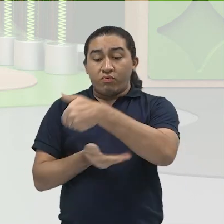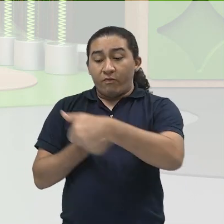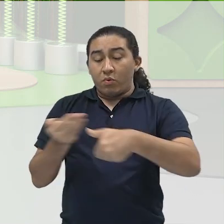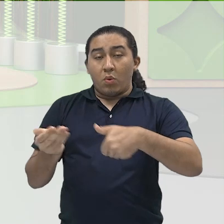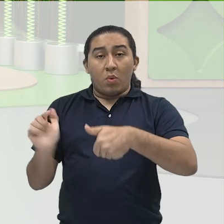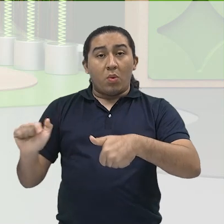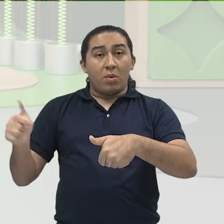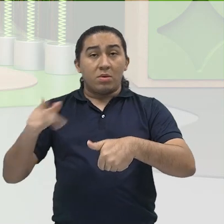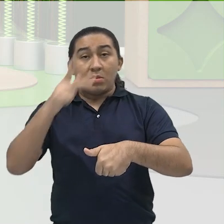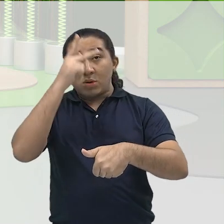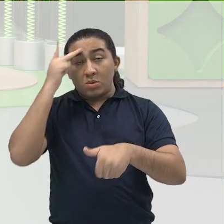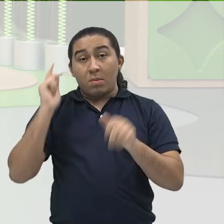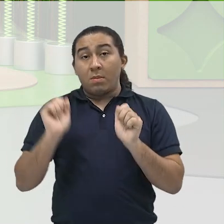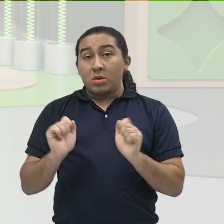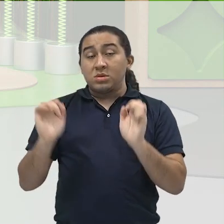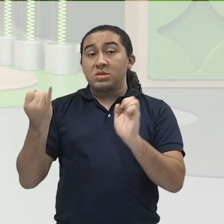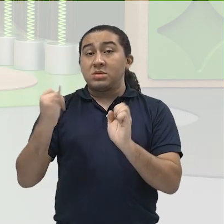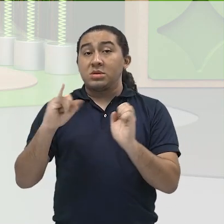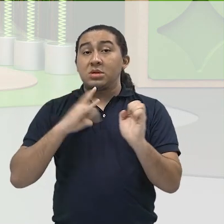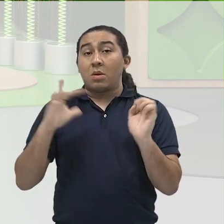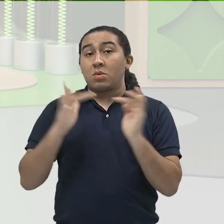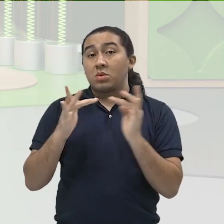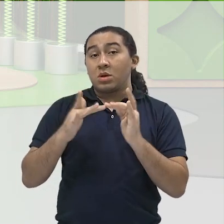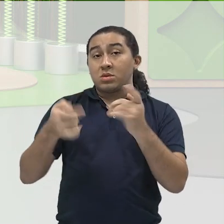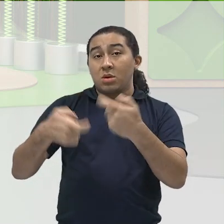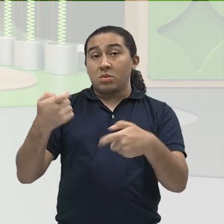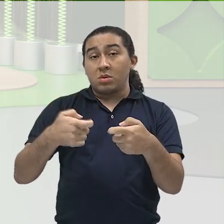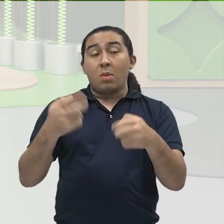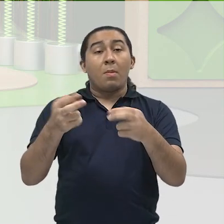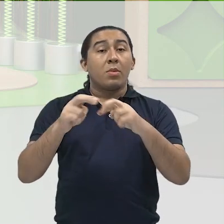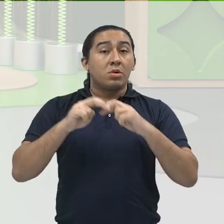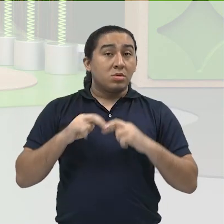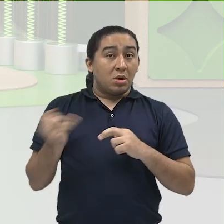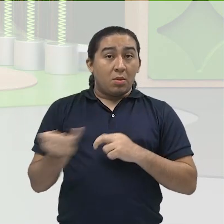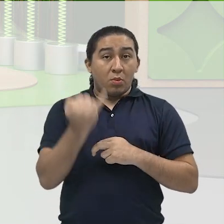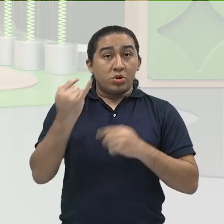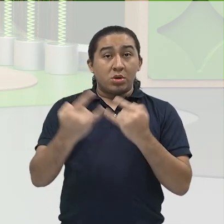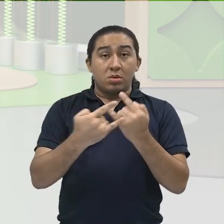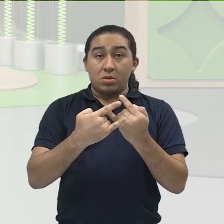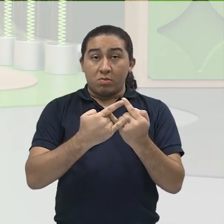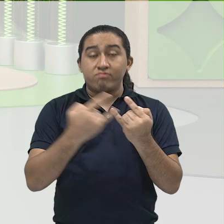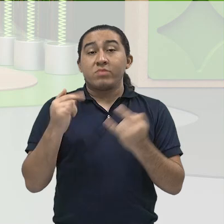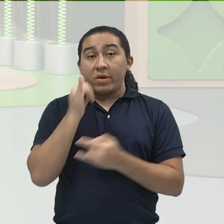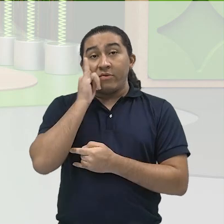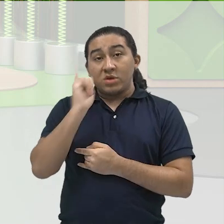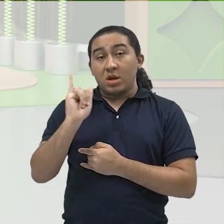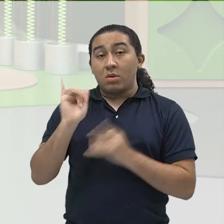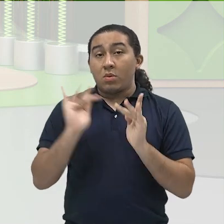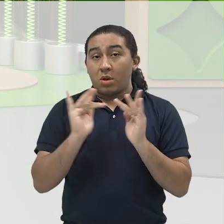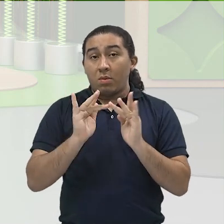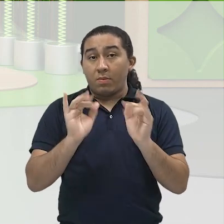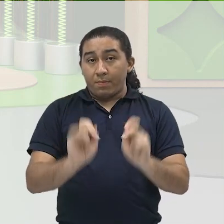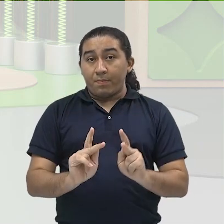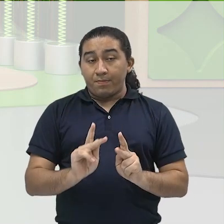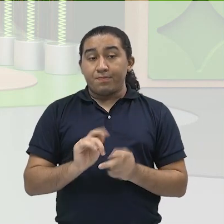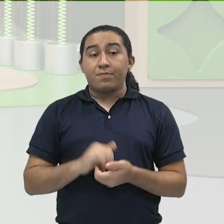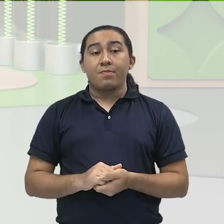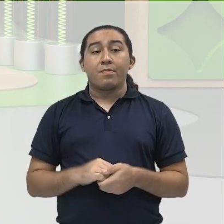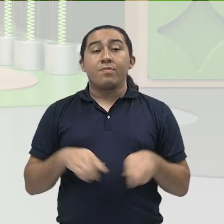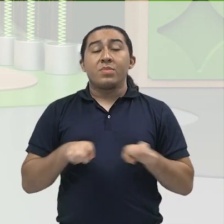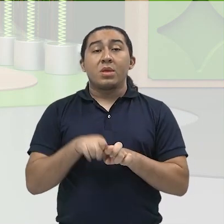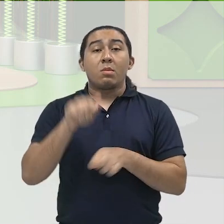ou parceira sexual. Por isso que é tão importante, né, o uso do preservativo para evitar esse contato, certo? E